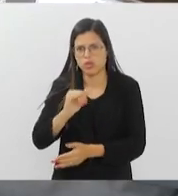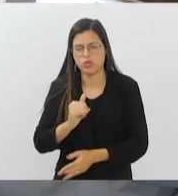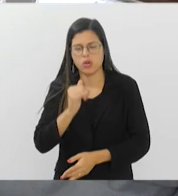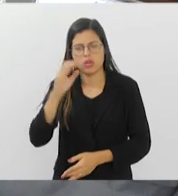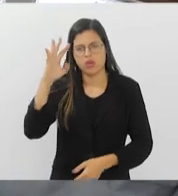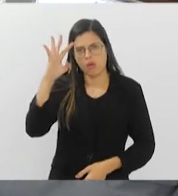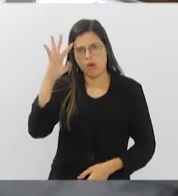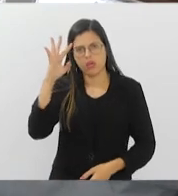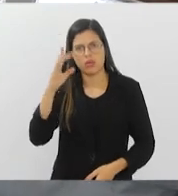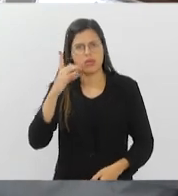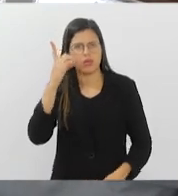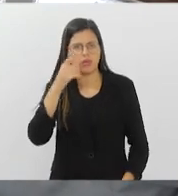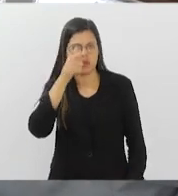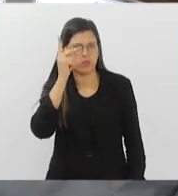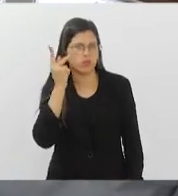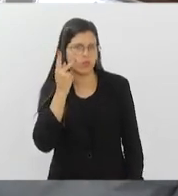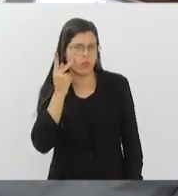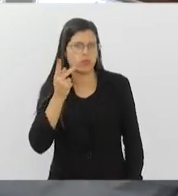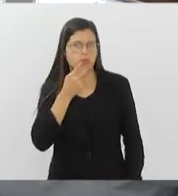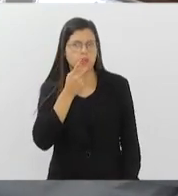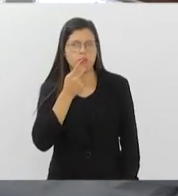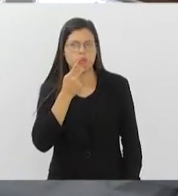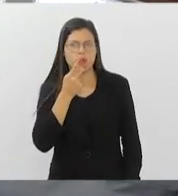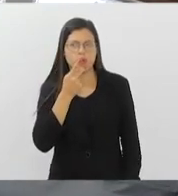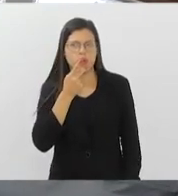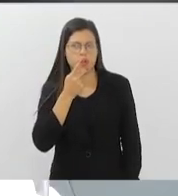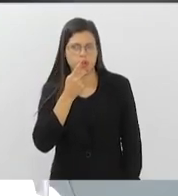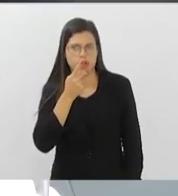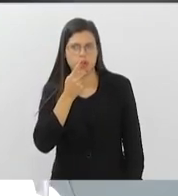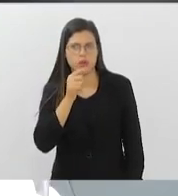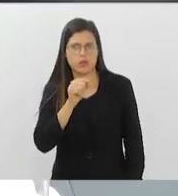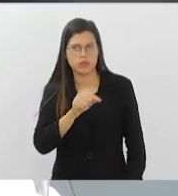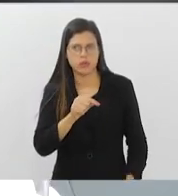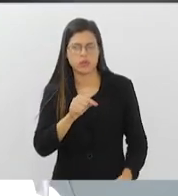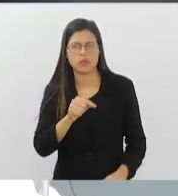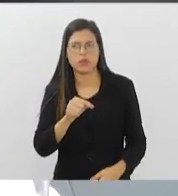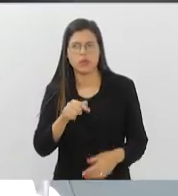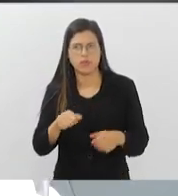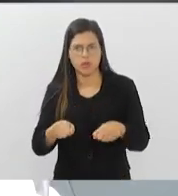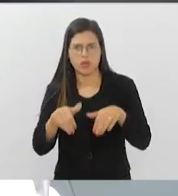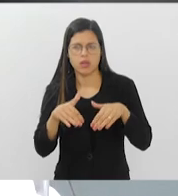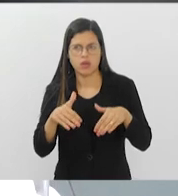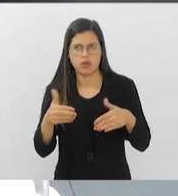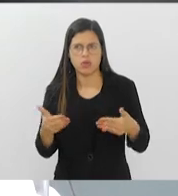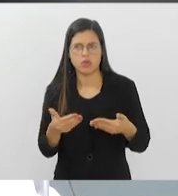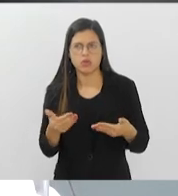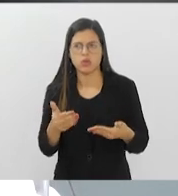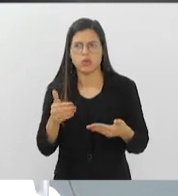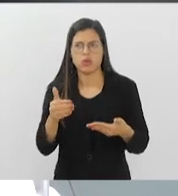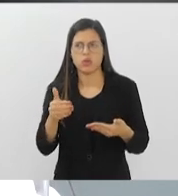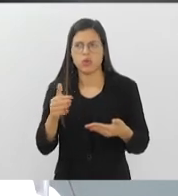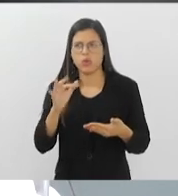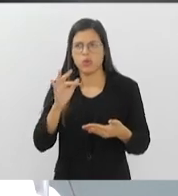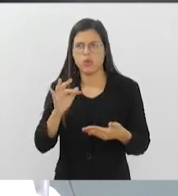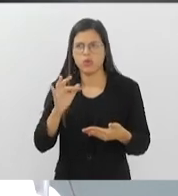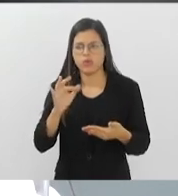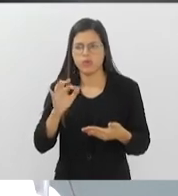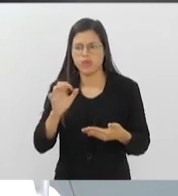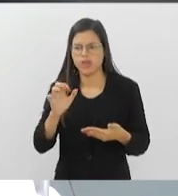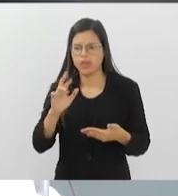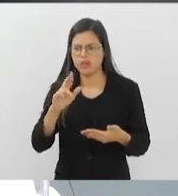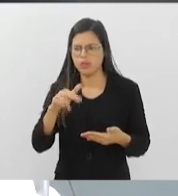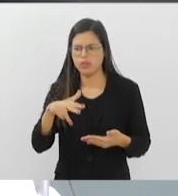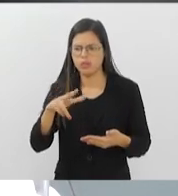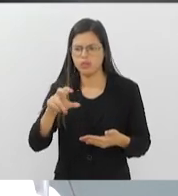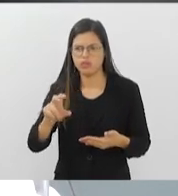falei com Vossa Excelência plenário, falei hoje com o nosso Fernando Amorim. Gostamos ou não, para o